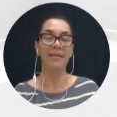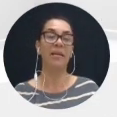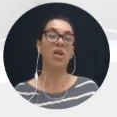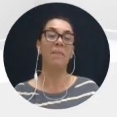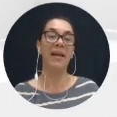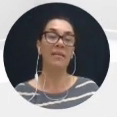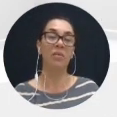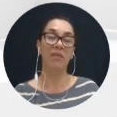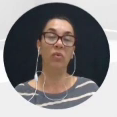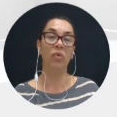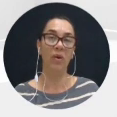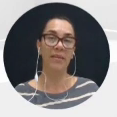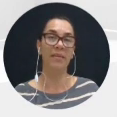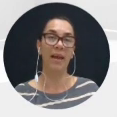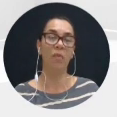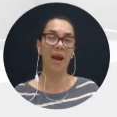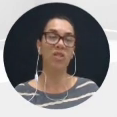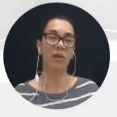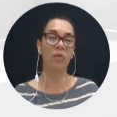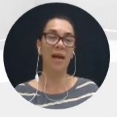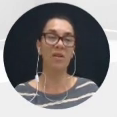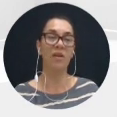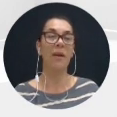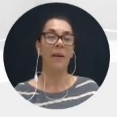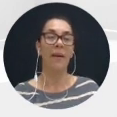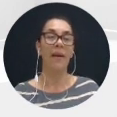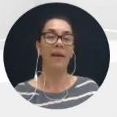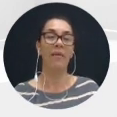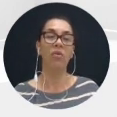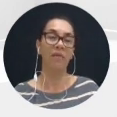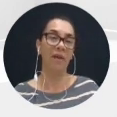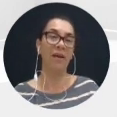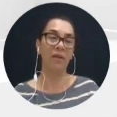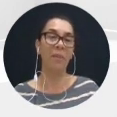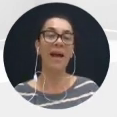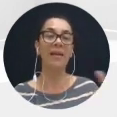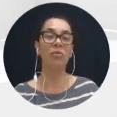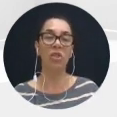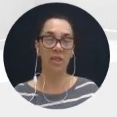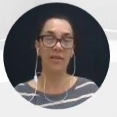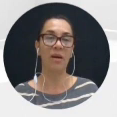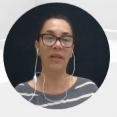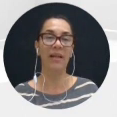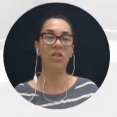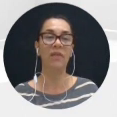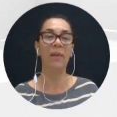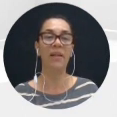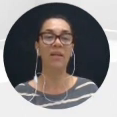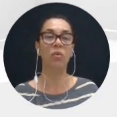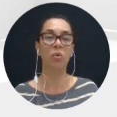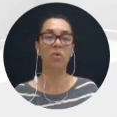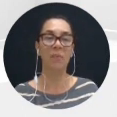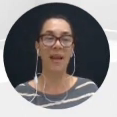que é essa que já aparece no nível 2, né, com mais dificuldade, onde vai falando, marque um X na alternativa